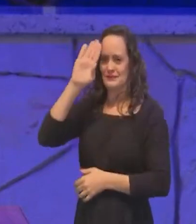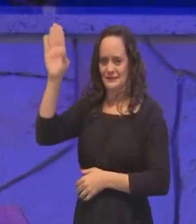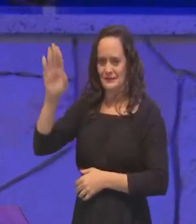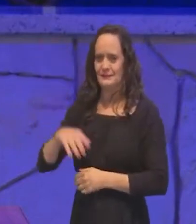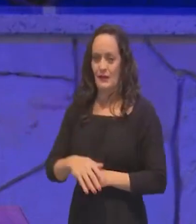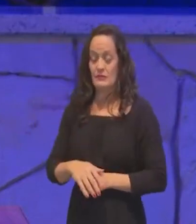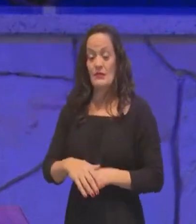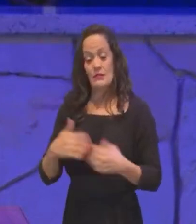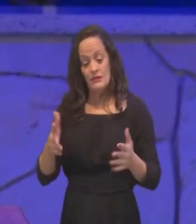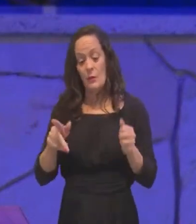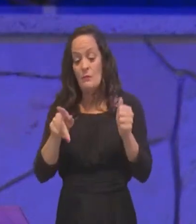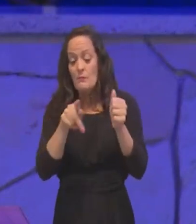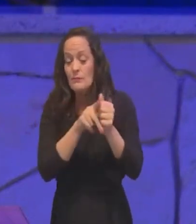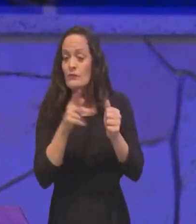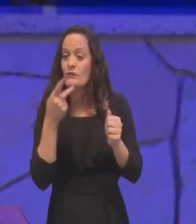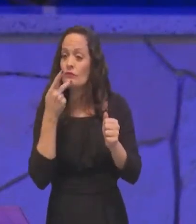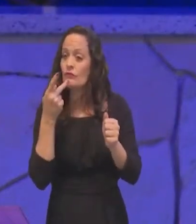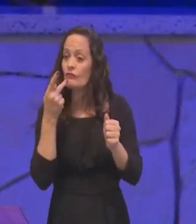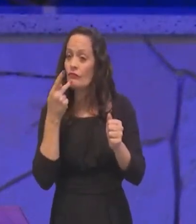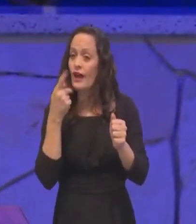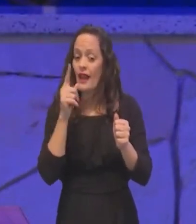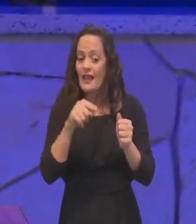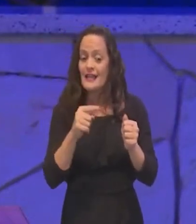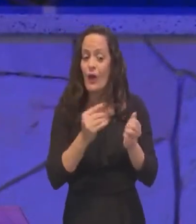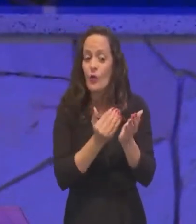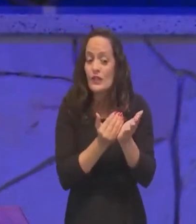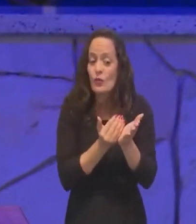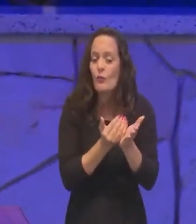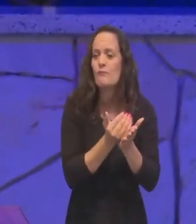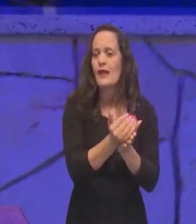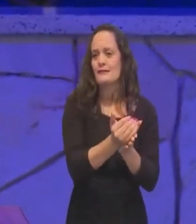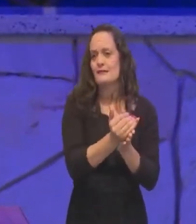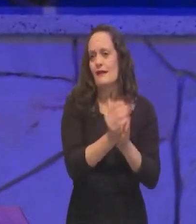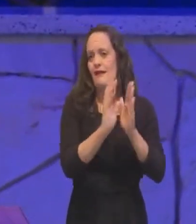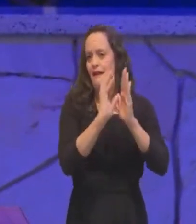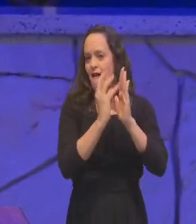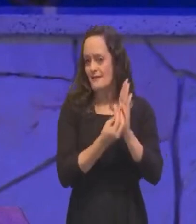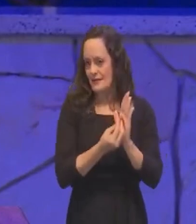como instrumento do Senhor, para que a igreja pudesse